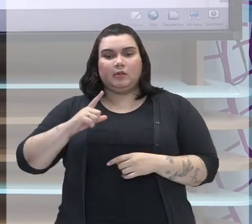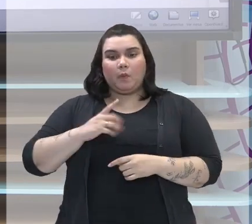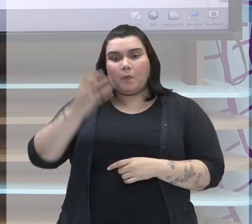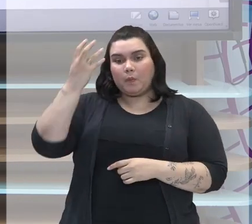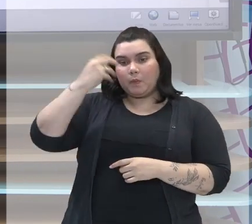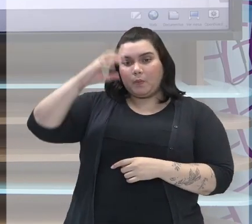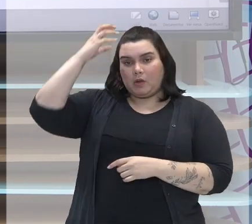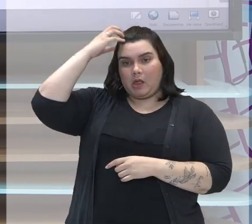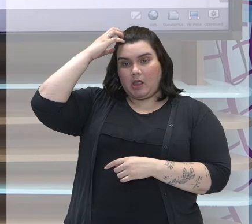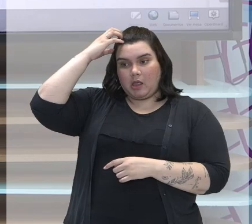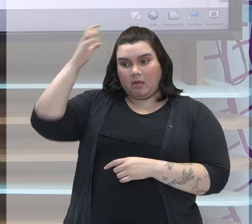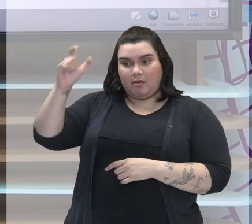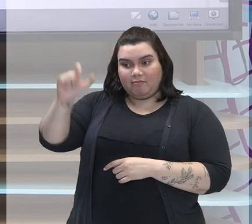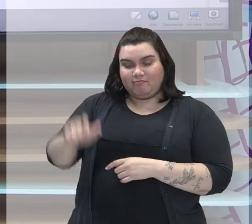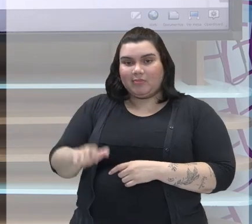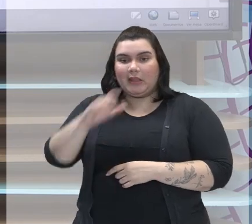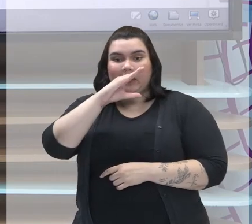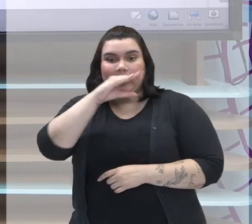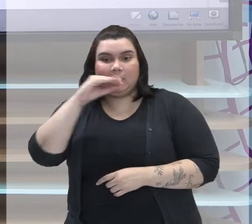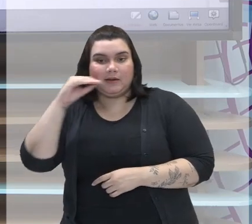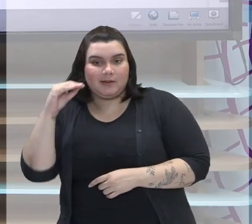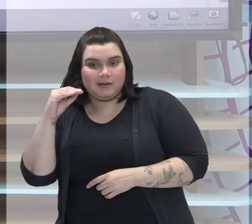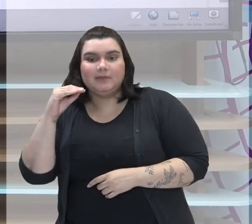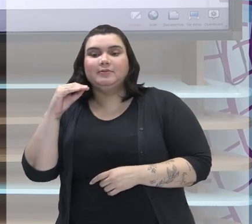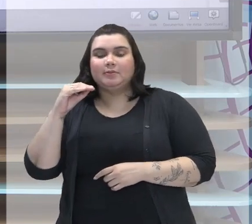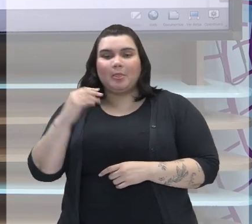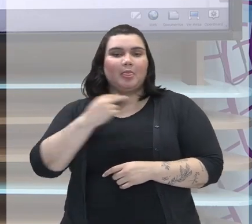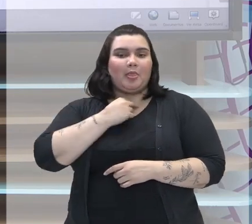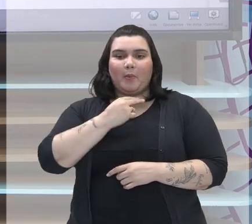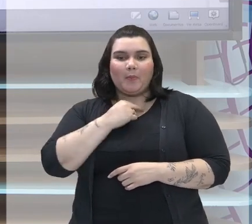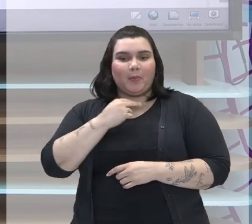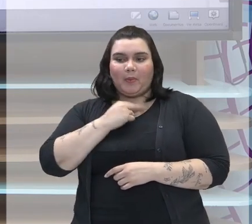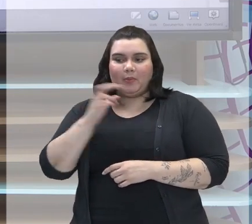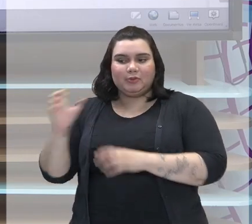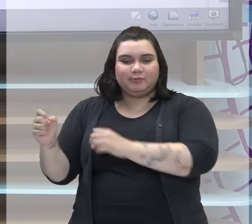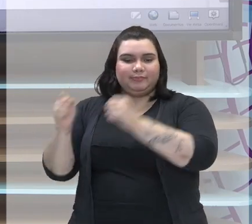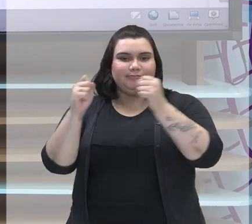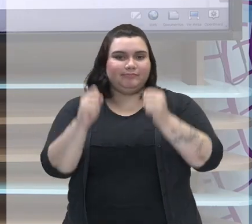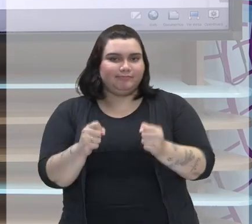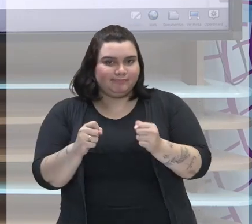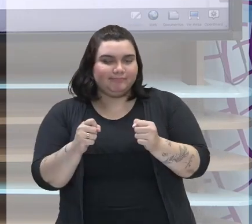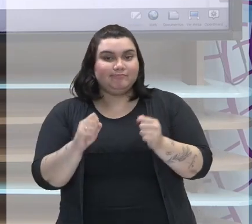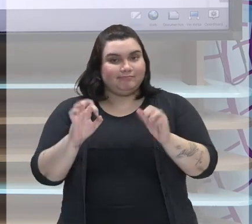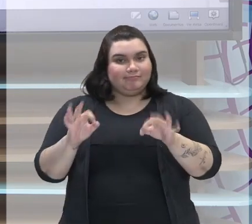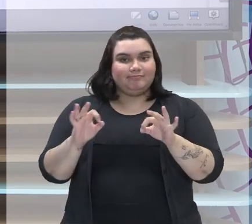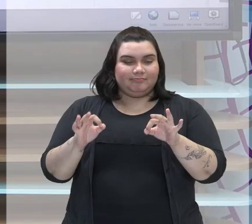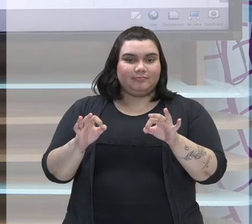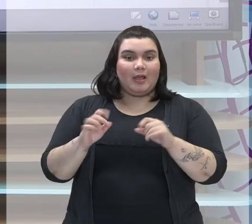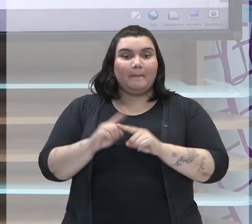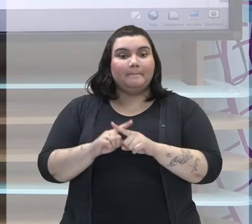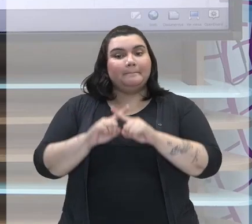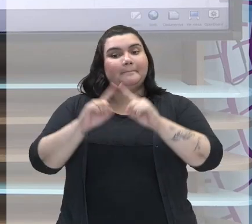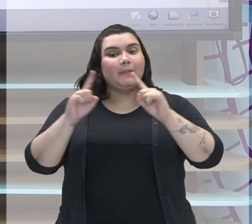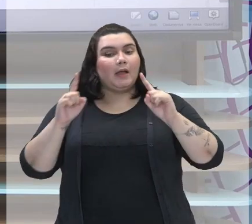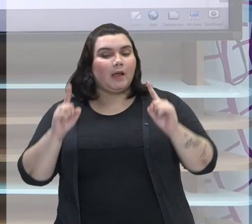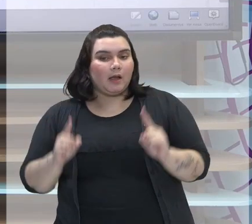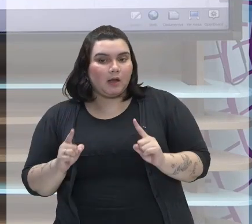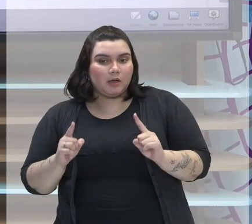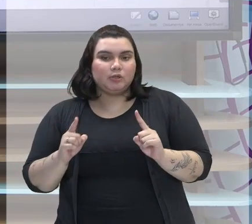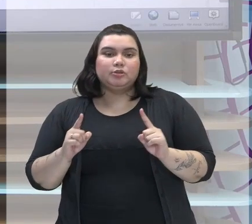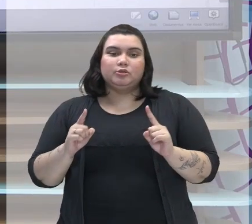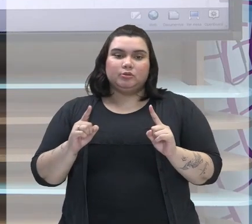ainda criança e que não pode assumir as responsabilidades de um rei, mas que